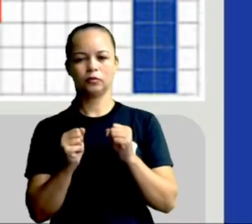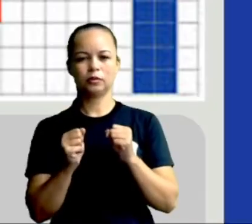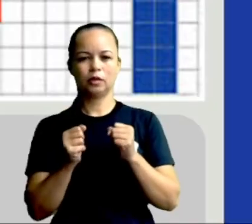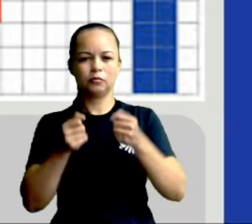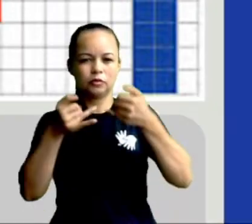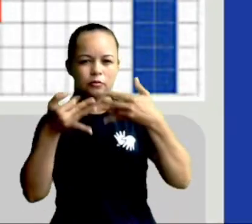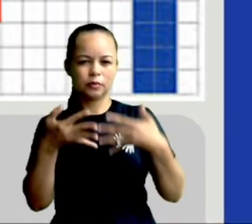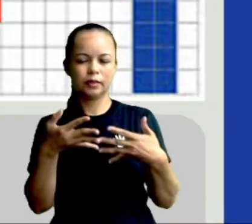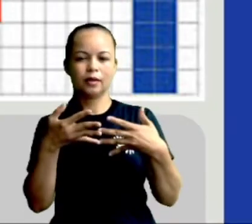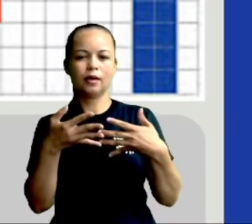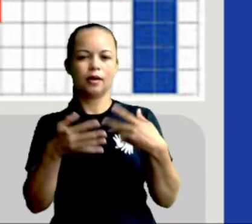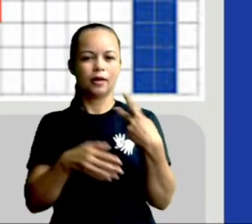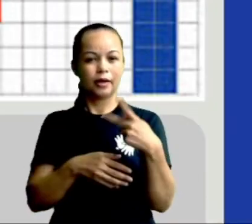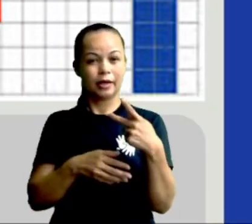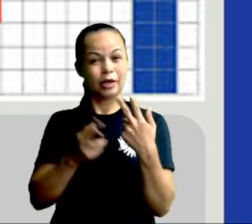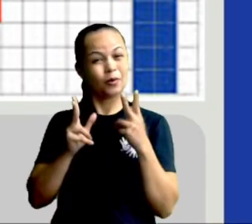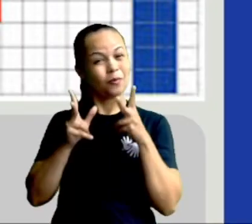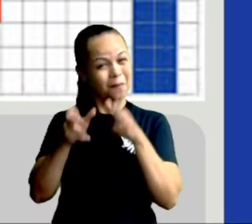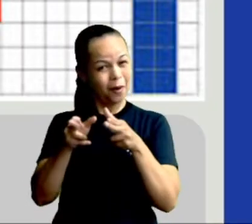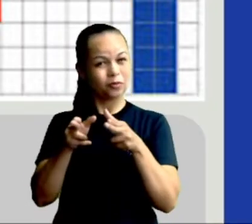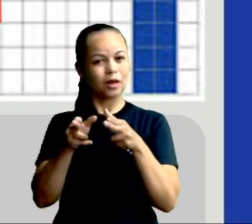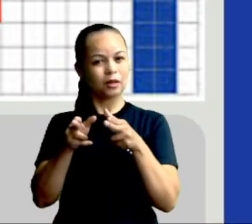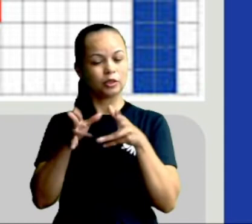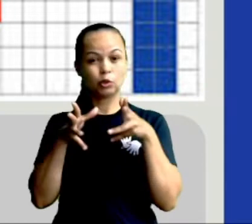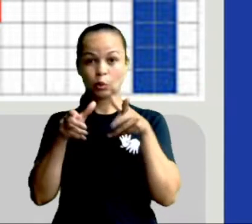são todas iguais? E aí?